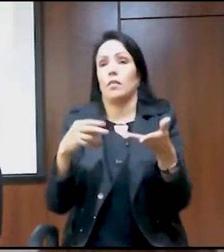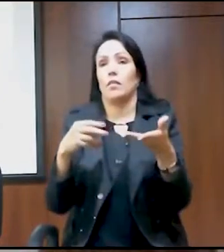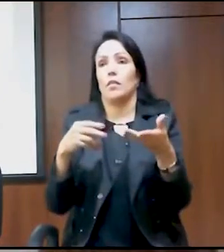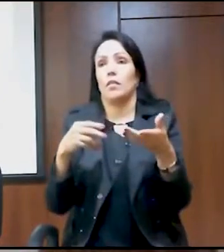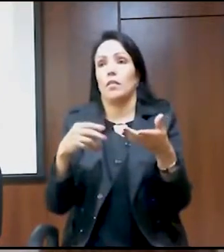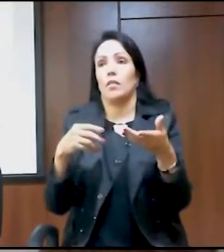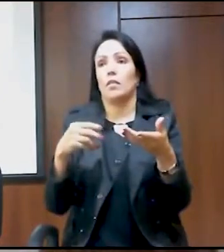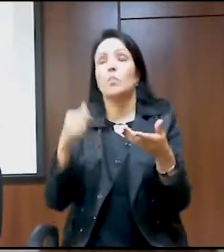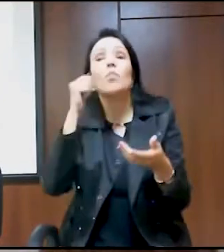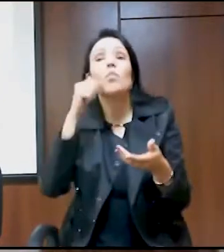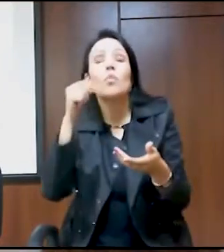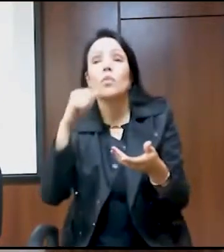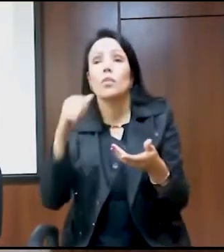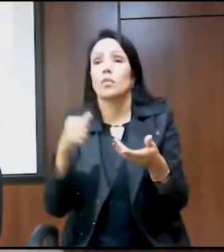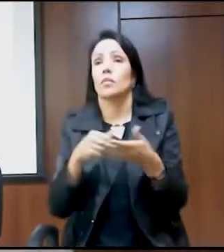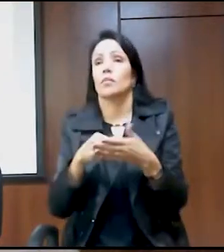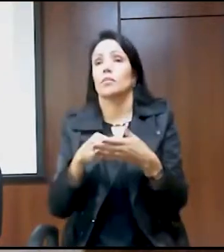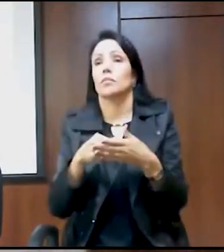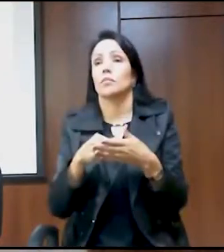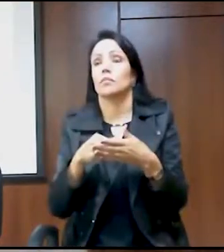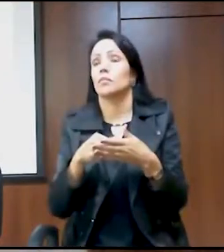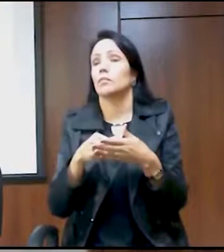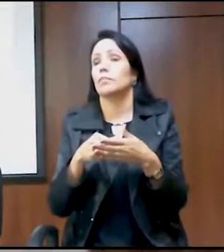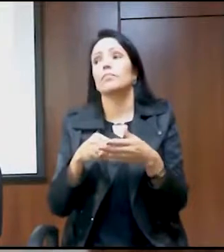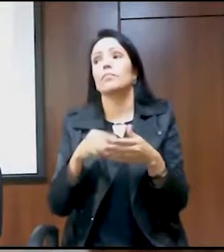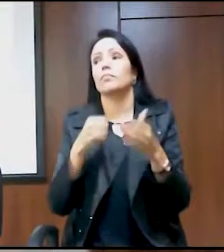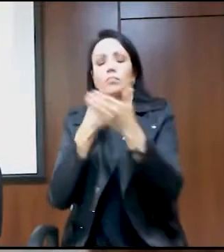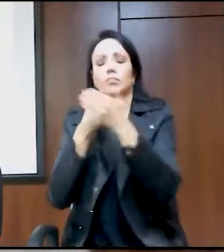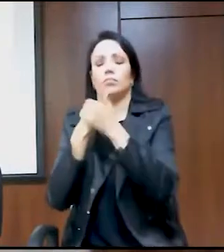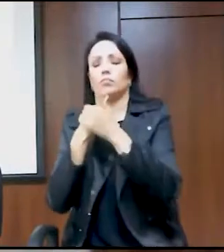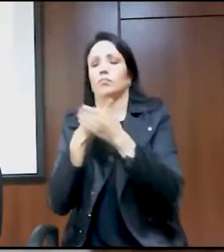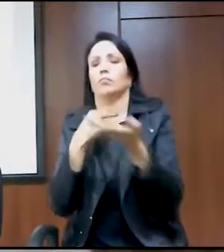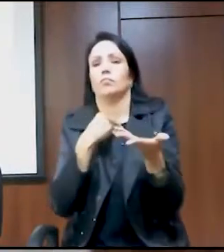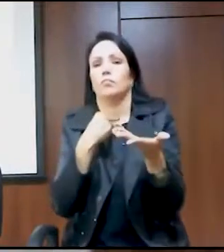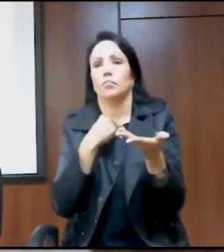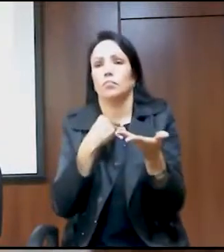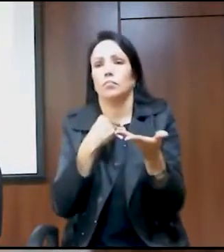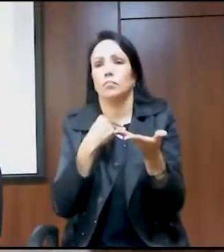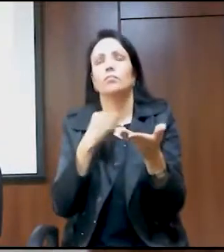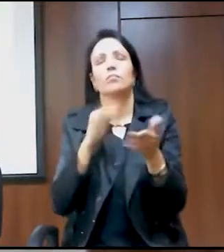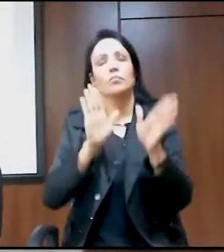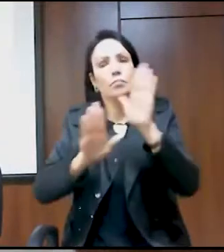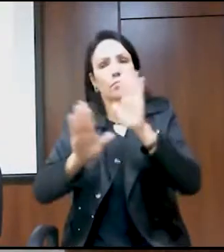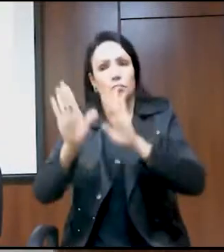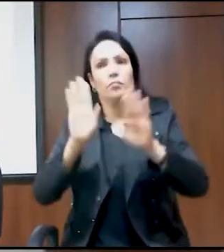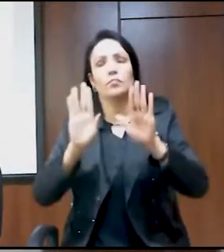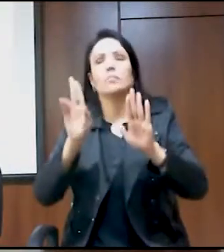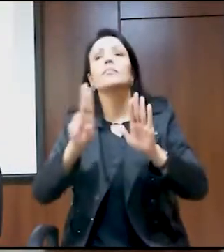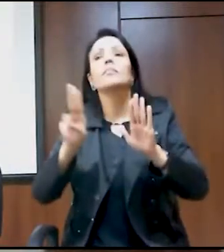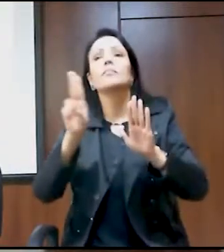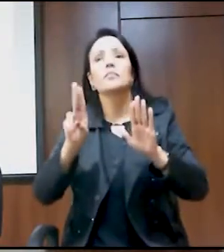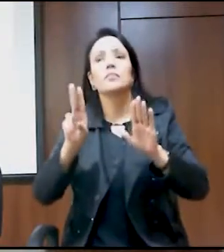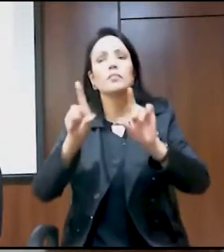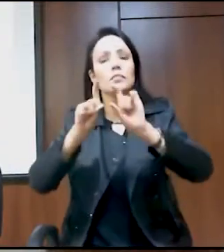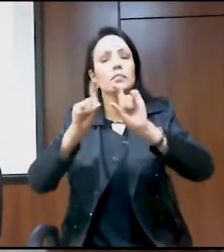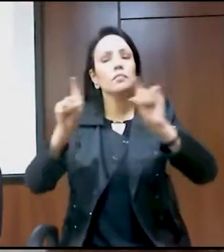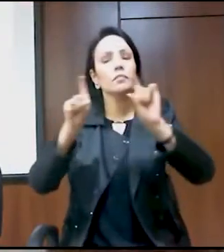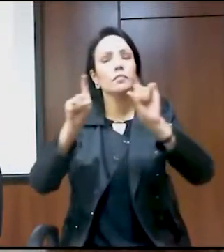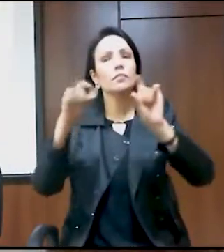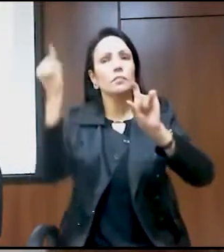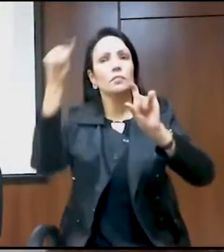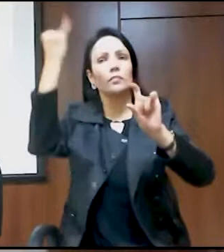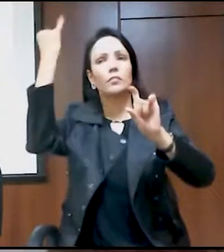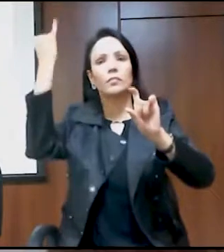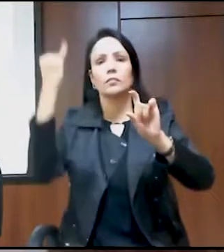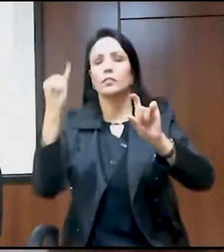da mulher na sociedade, e que a gente não pode camuflar, né? Então, o cuidado do uso dos termos é muito importante,